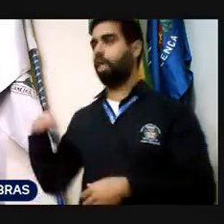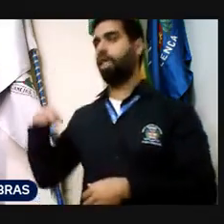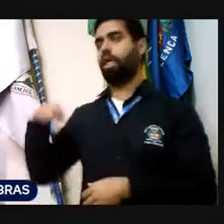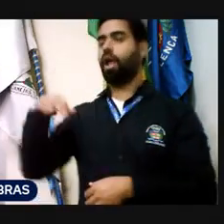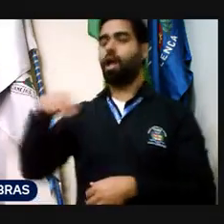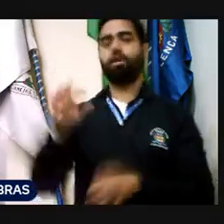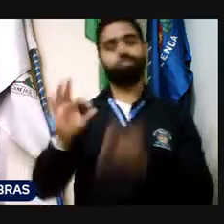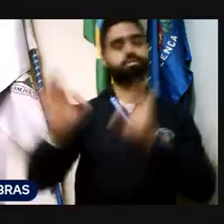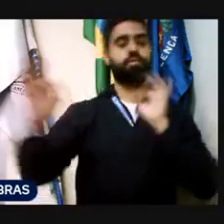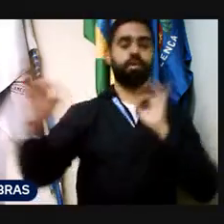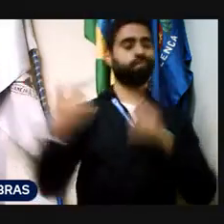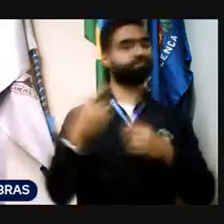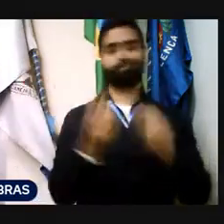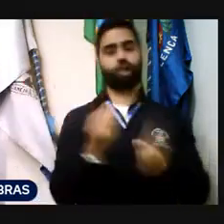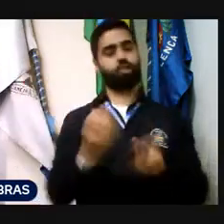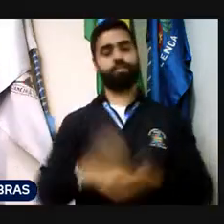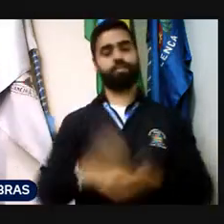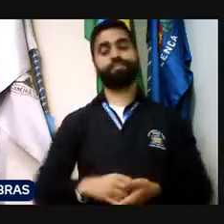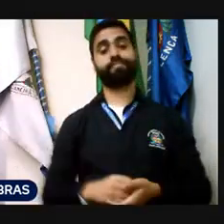complicado. Então, né,